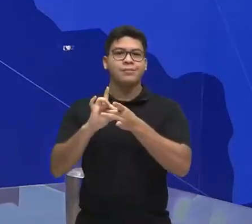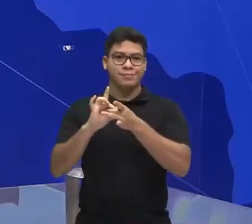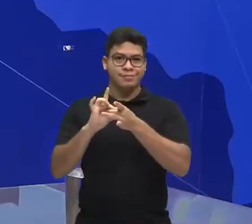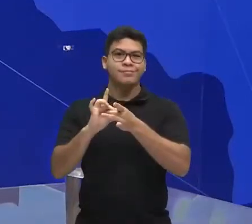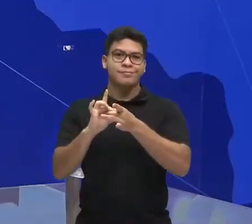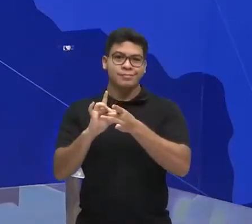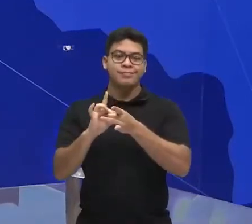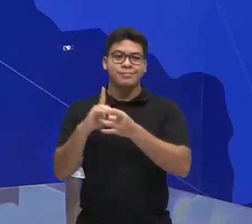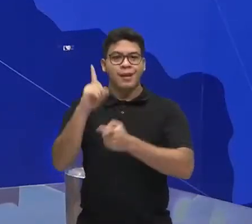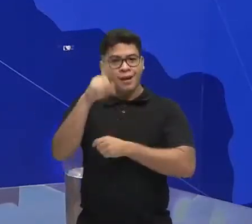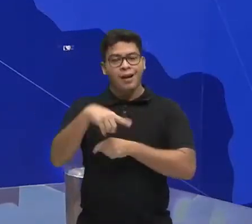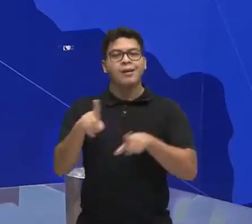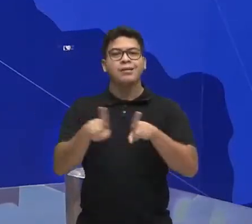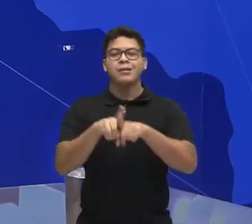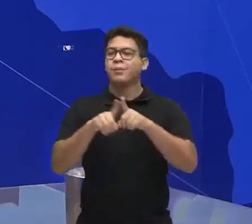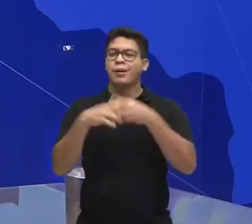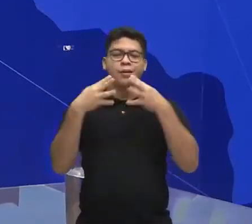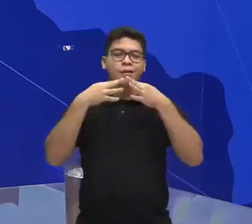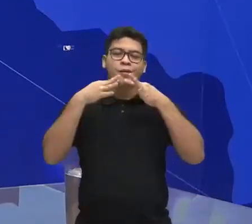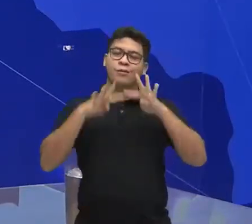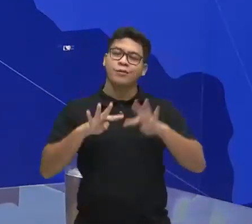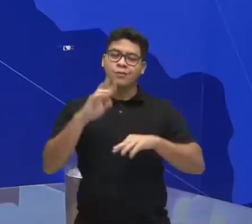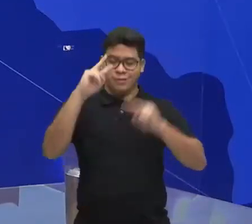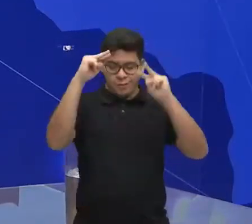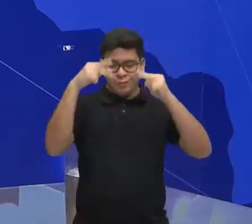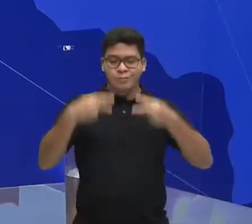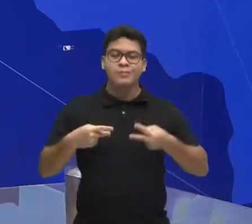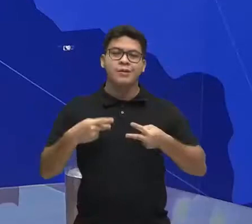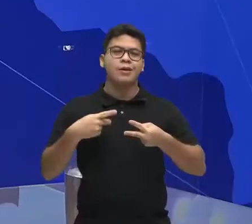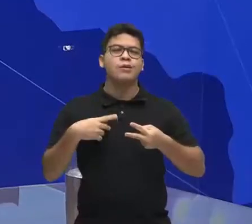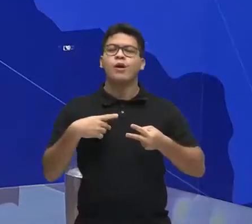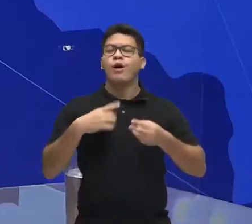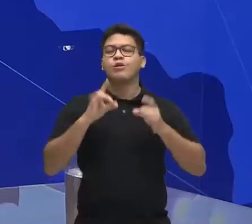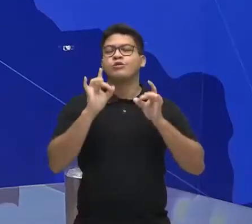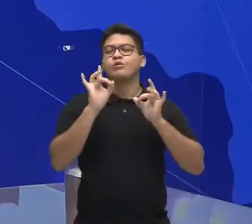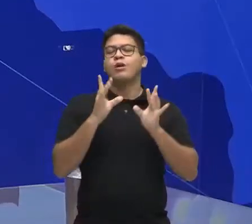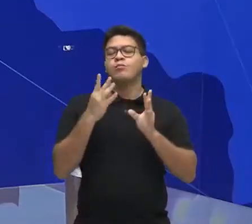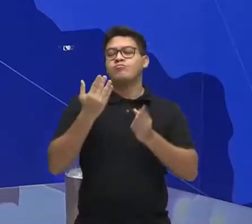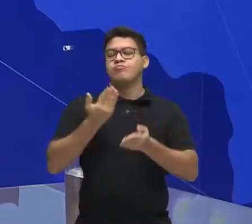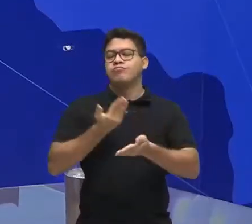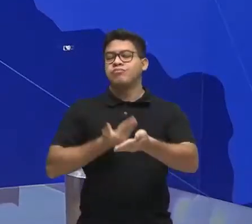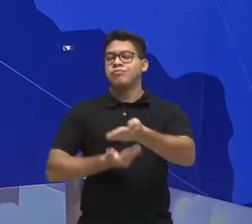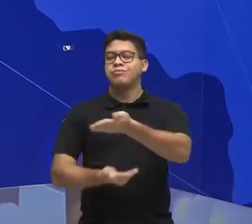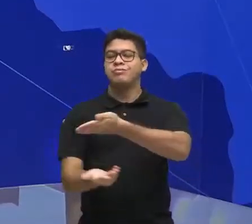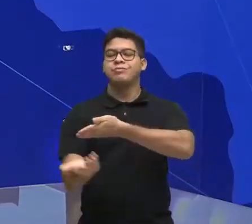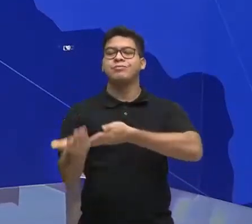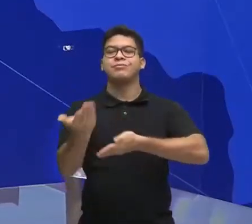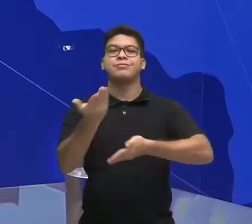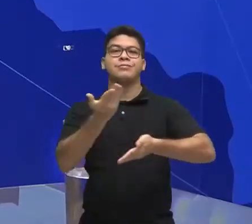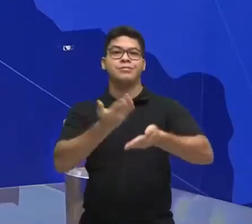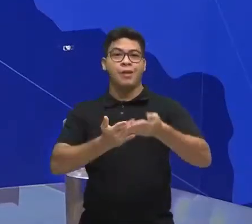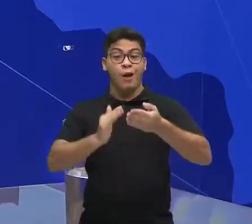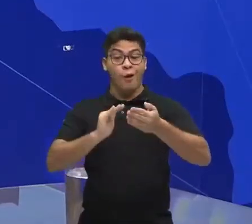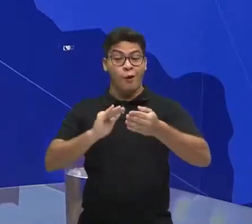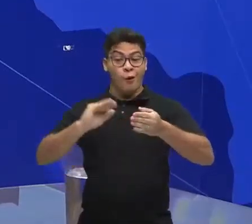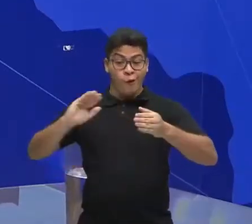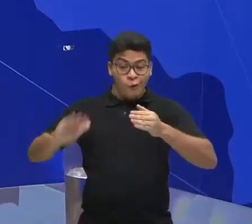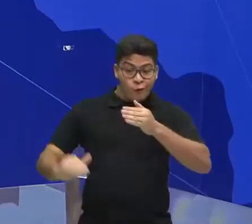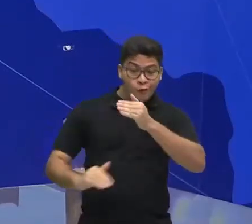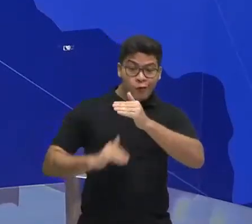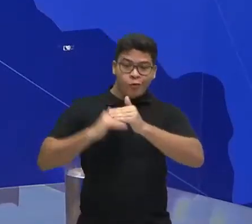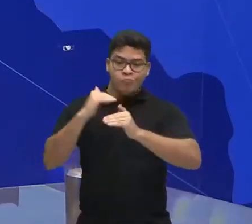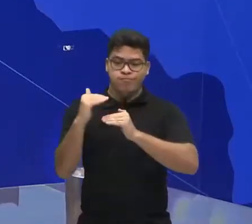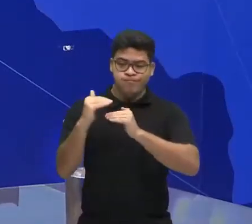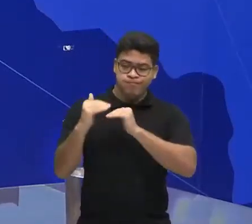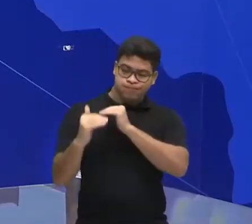também algo natural em nós. É só a gente deixar fluir, é só a gente deixar isso caminhar e a gente vai se fortalecendo, porque uma hora, como eu